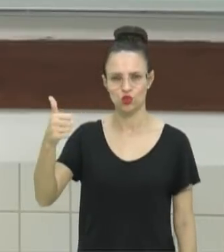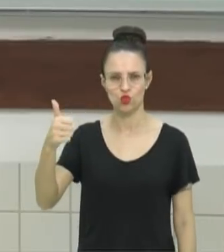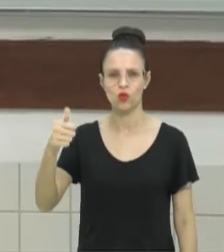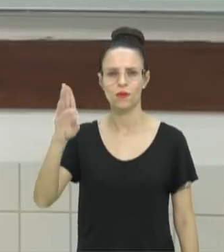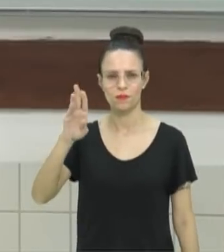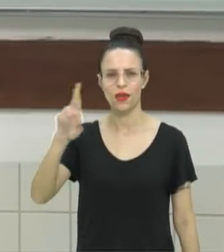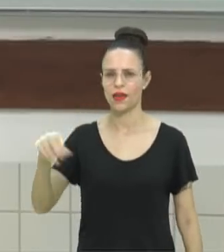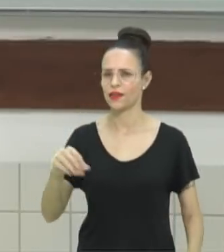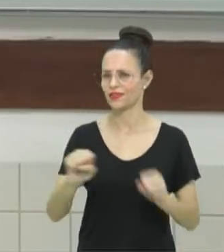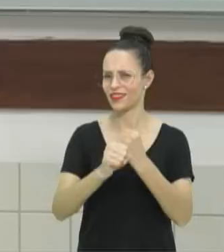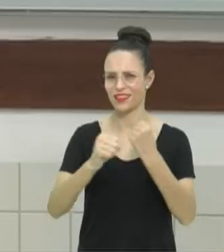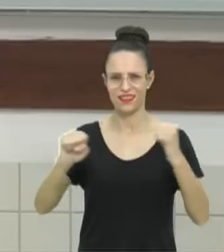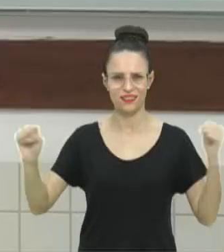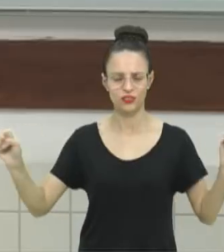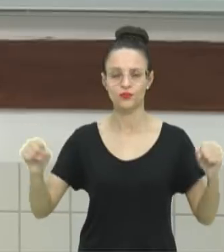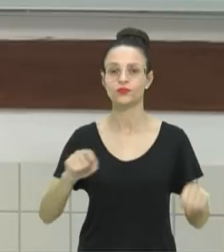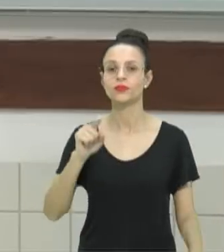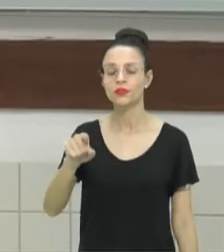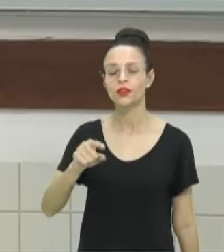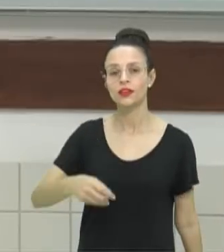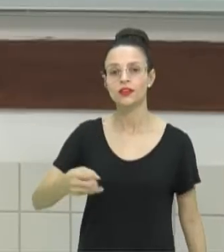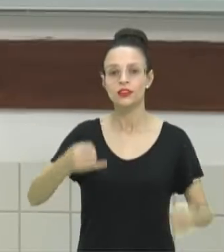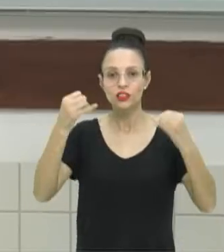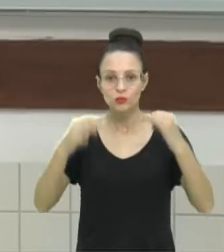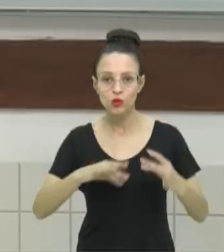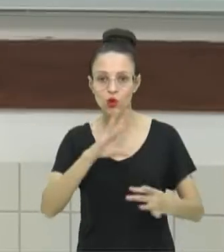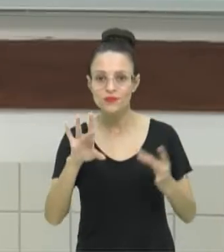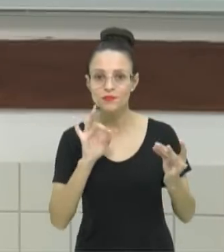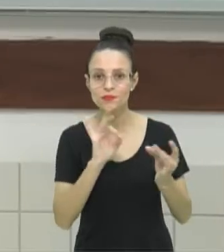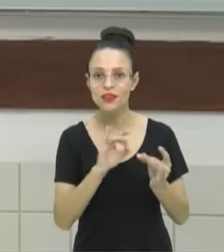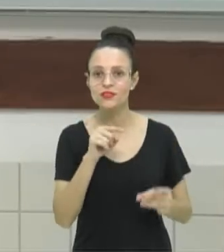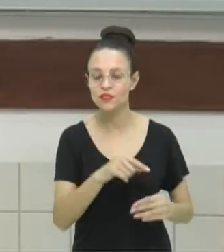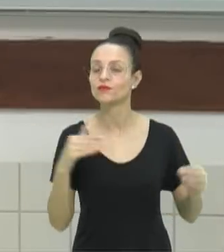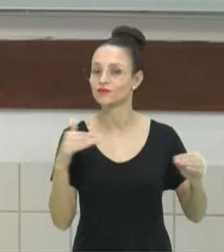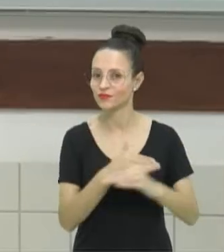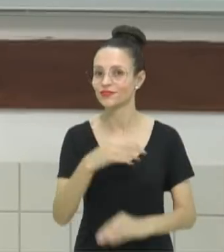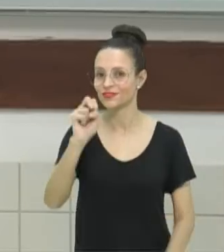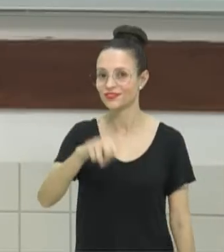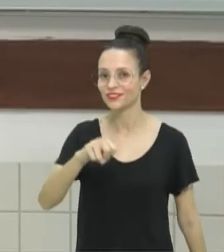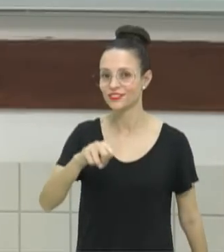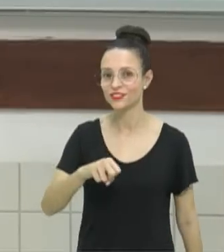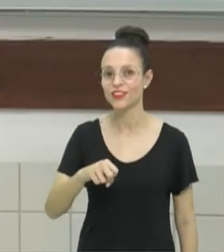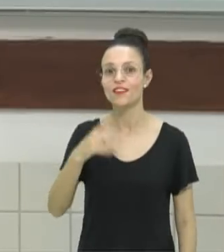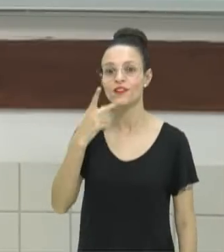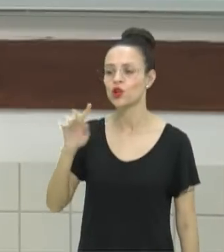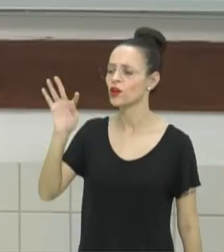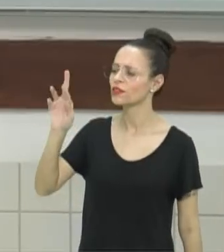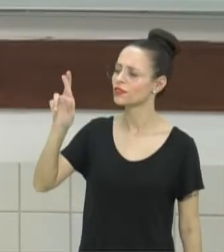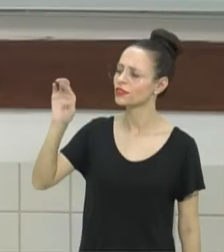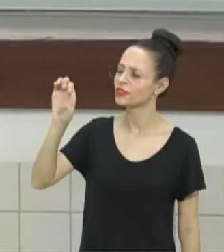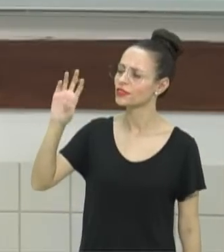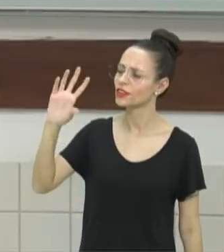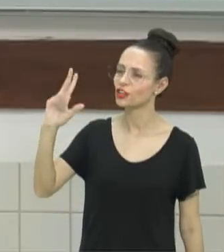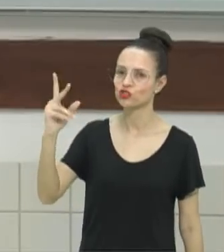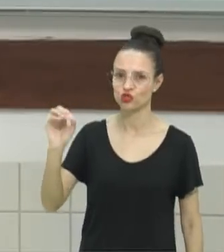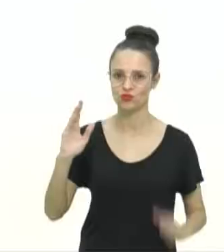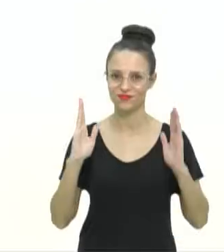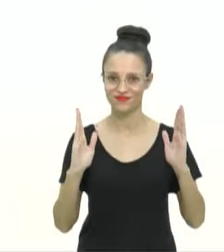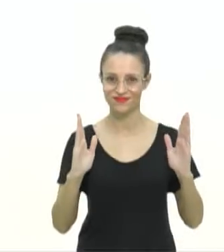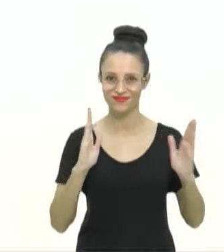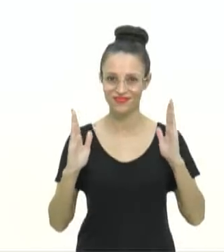grande, grande, grande, grande. Ele falou de um pedaço específico da estrada? Sim, ele até usou a palavra trecho. Então, vamos